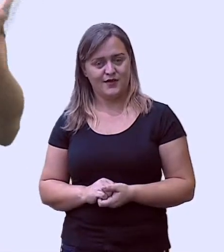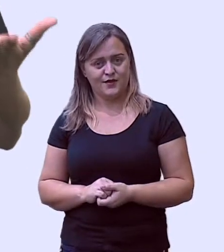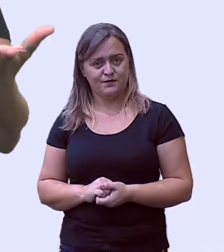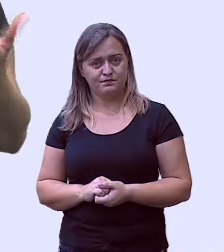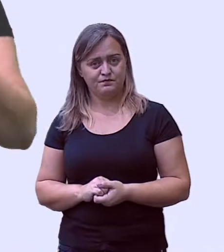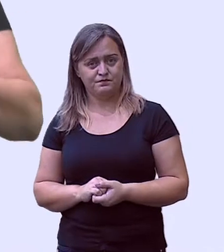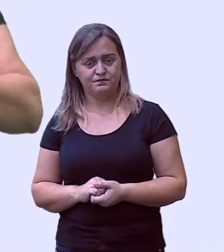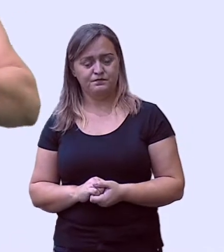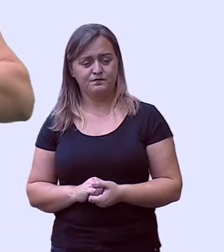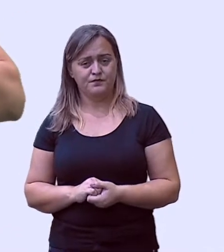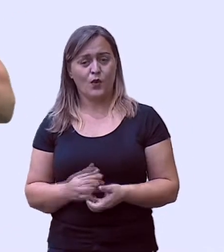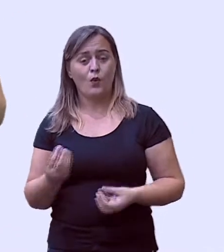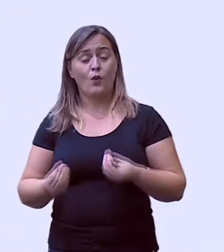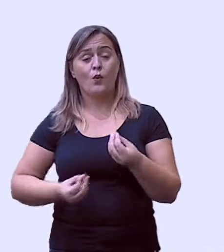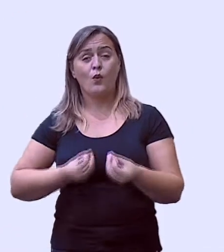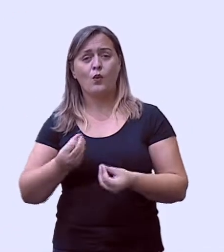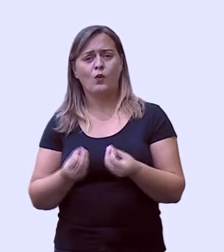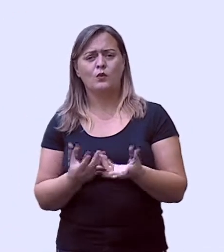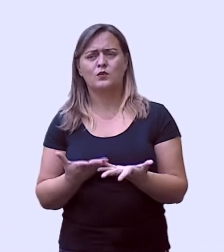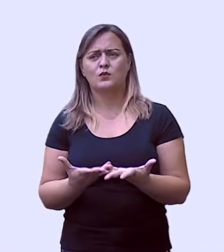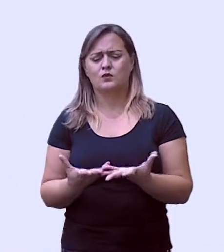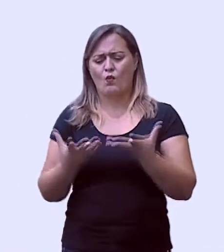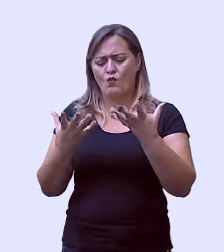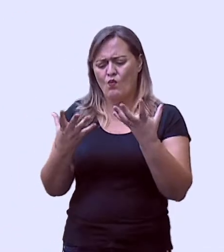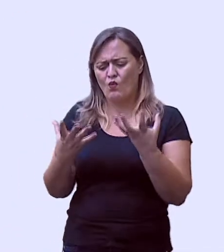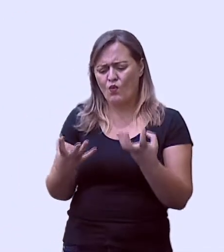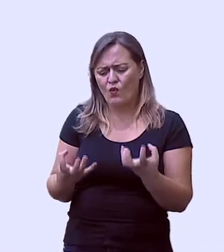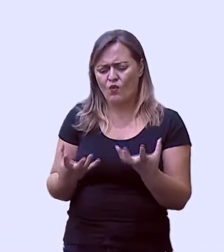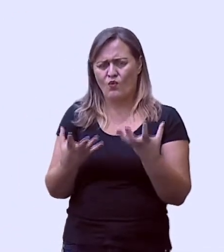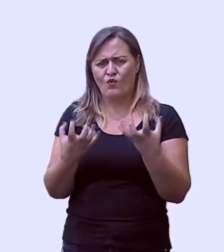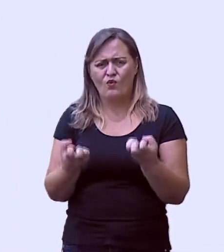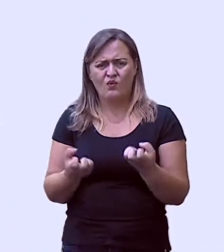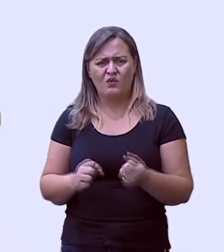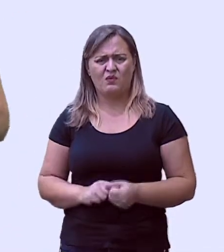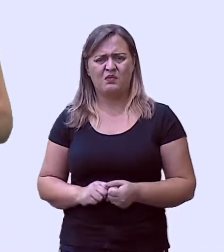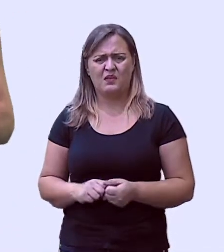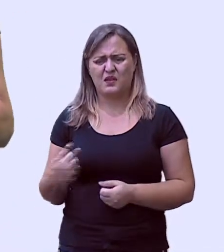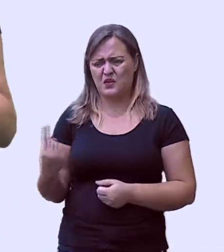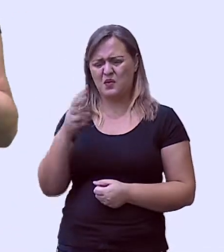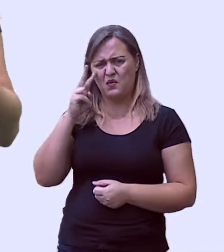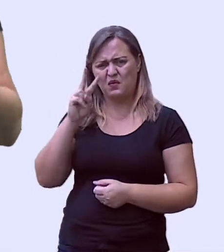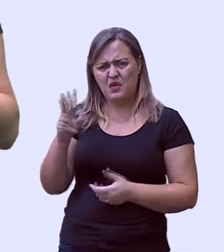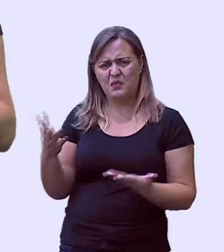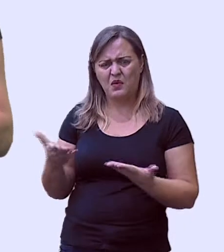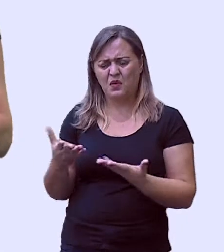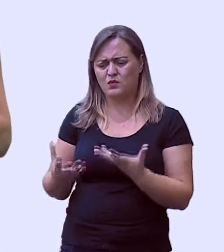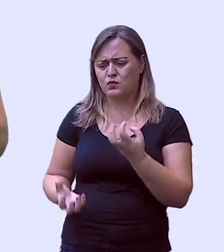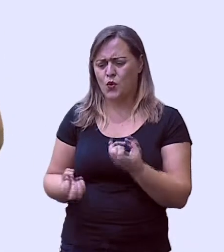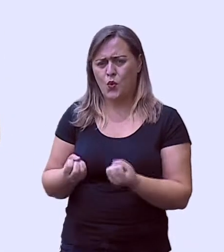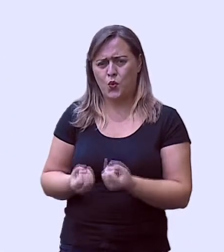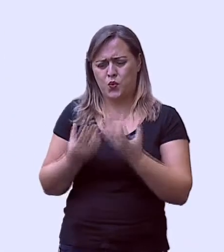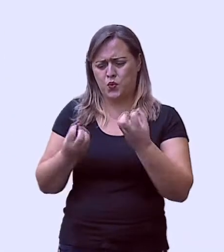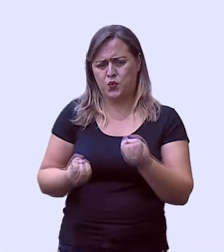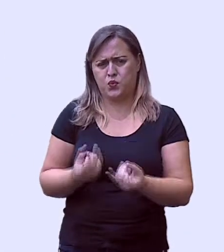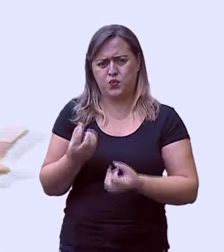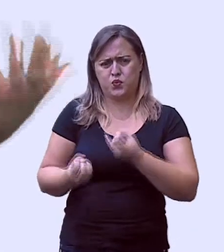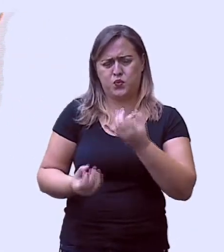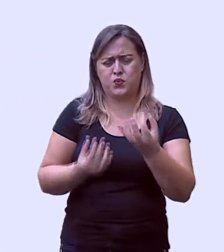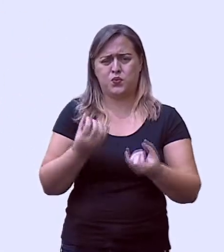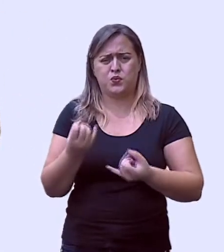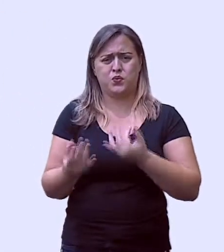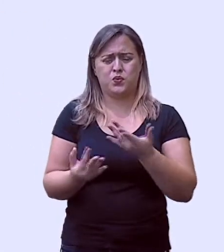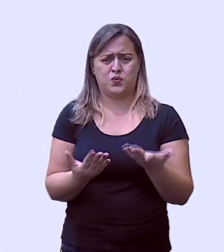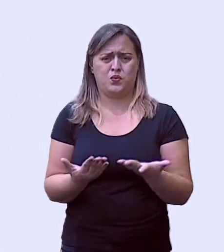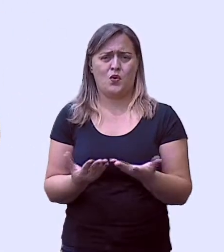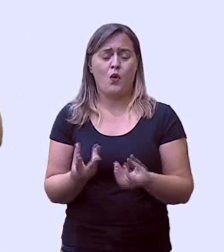que ponto essa seca, as queimadas, trazem algo de prejudicial à nossa saúde, ao